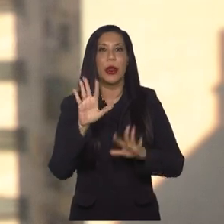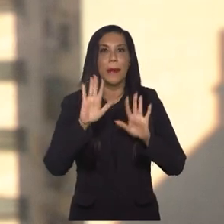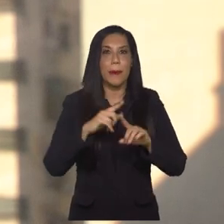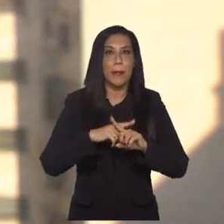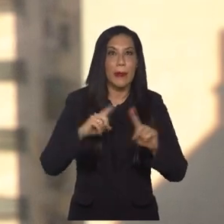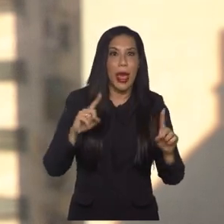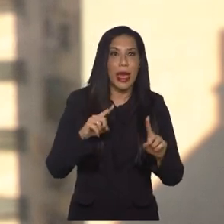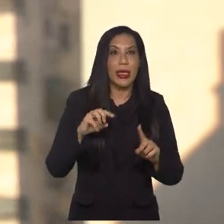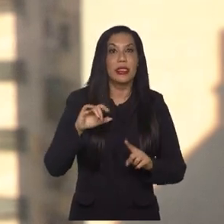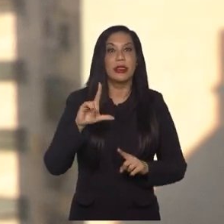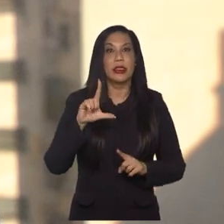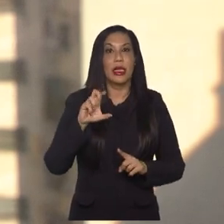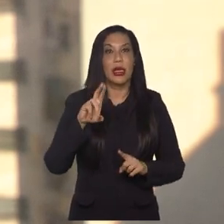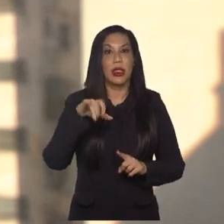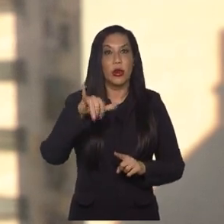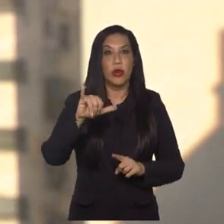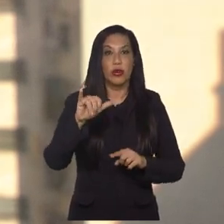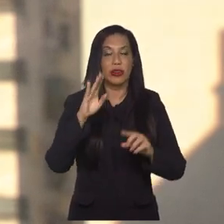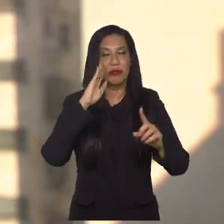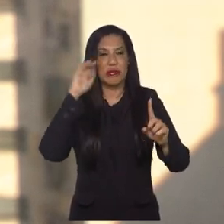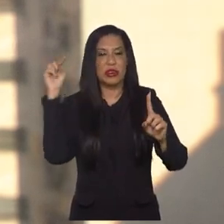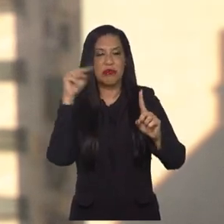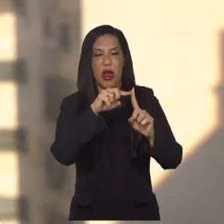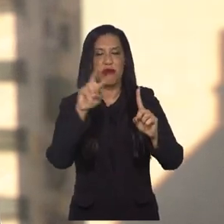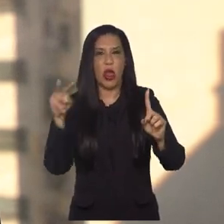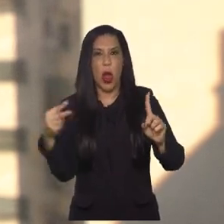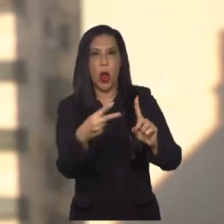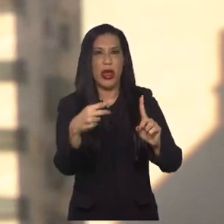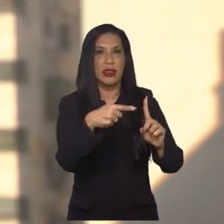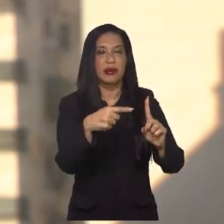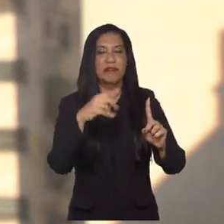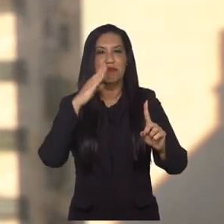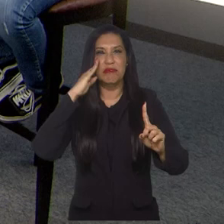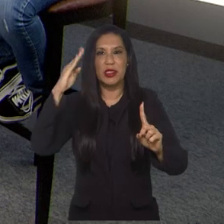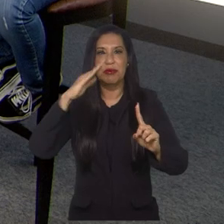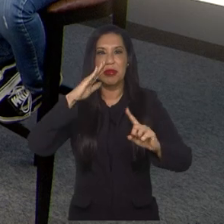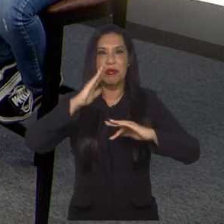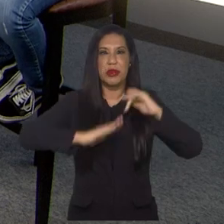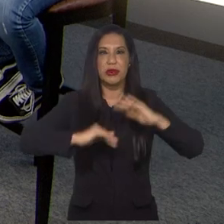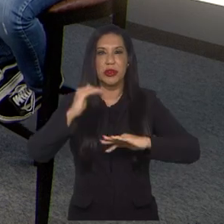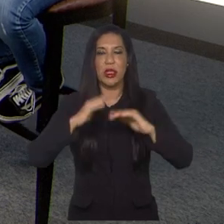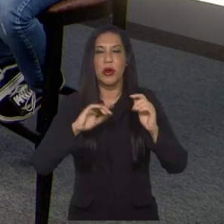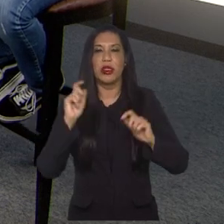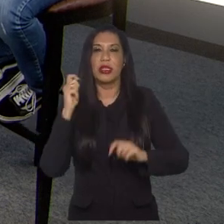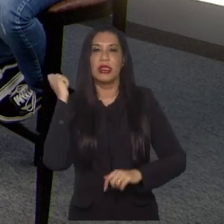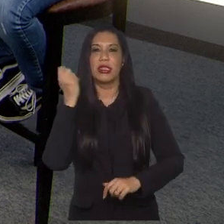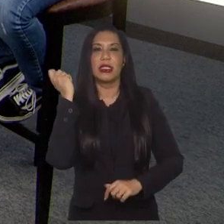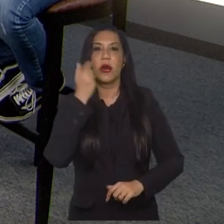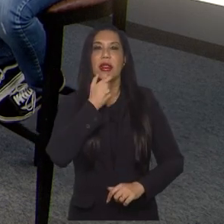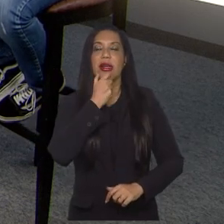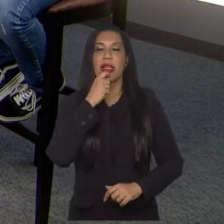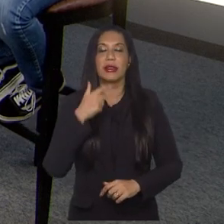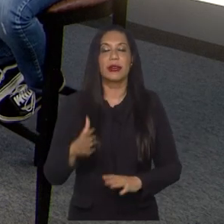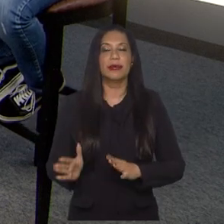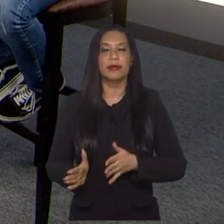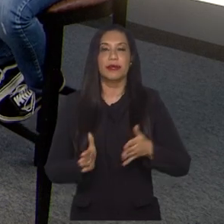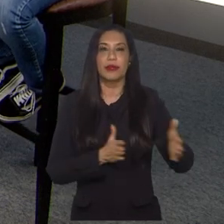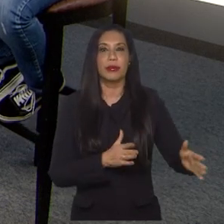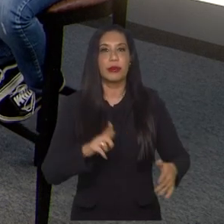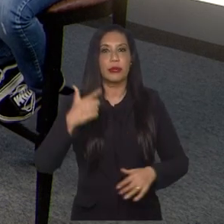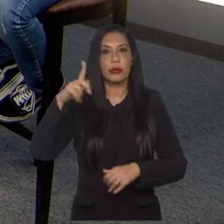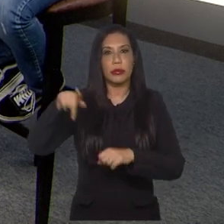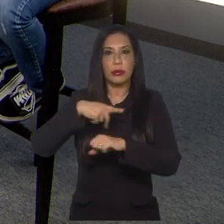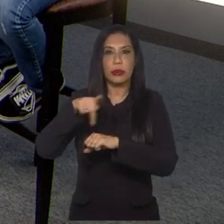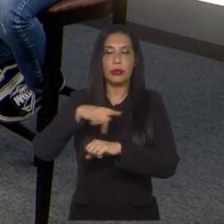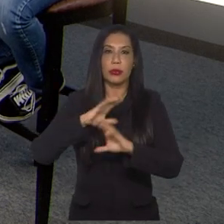sem a Midi, ela vai ser o grande destaque, principalmente a peça-chave da seleção nazarina. Um outro país que chama atenção